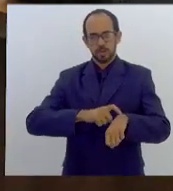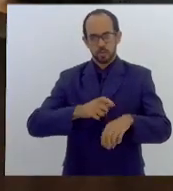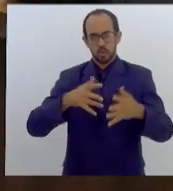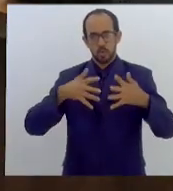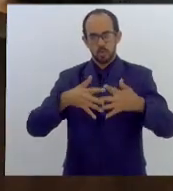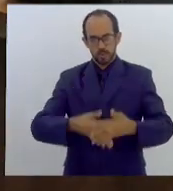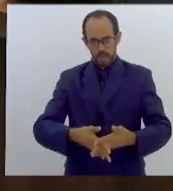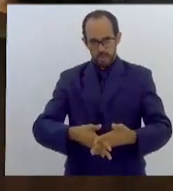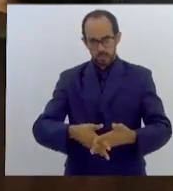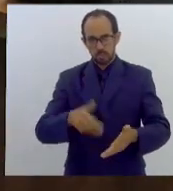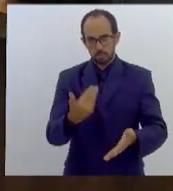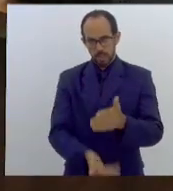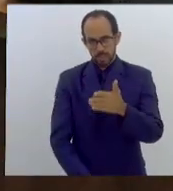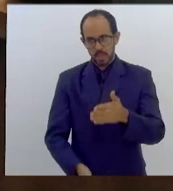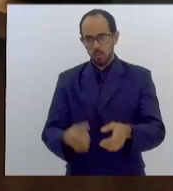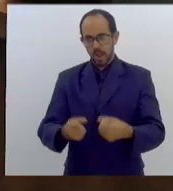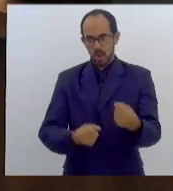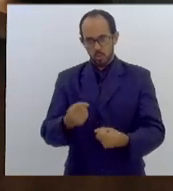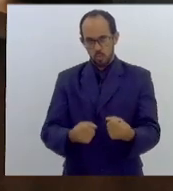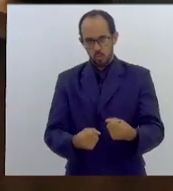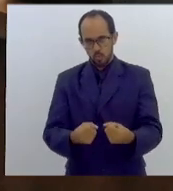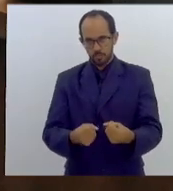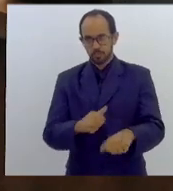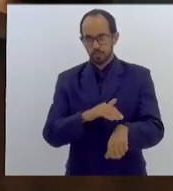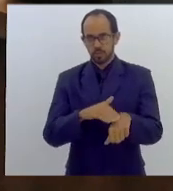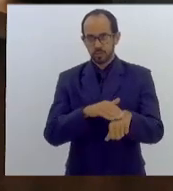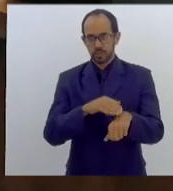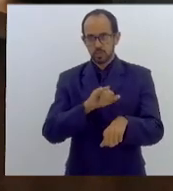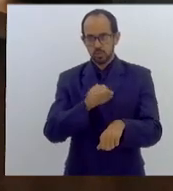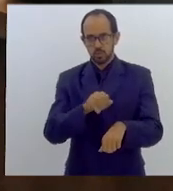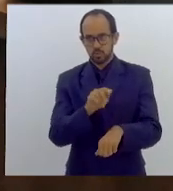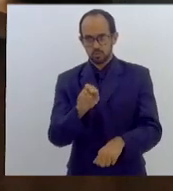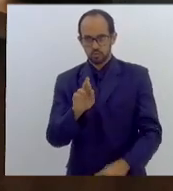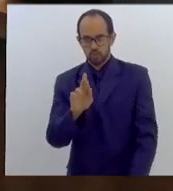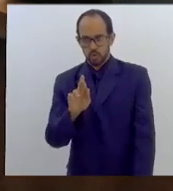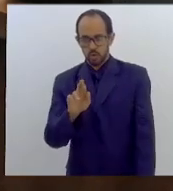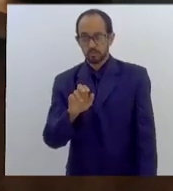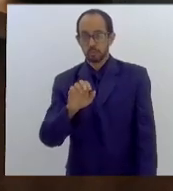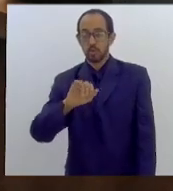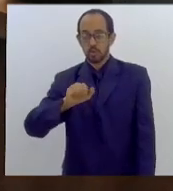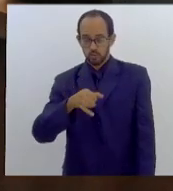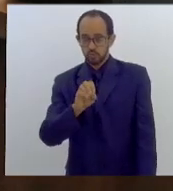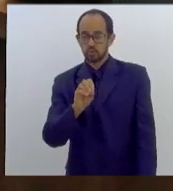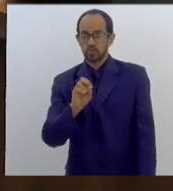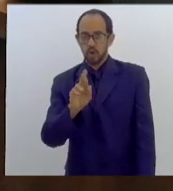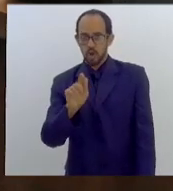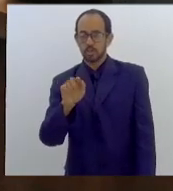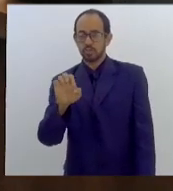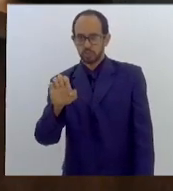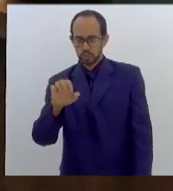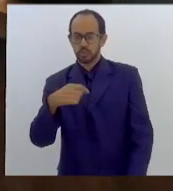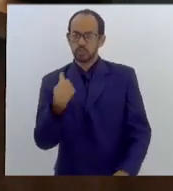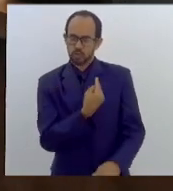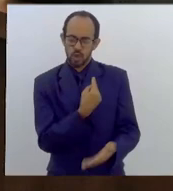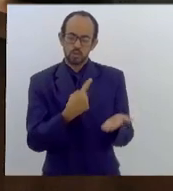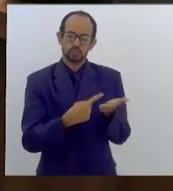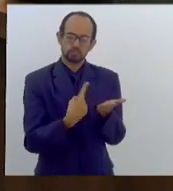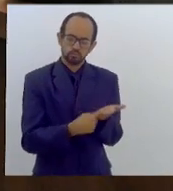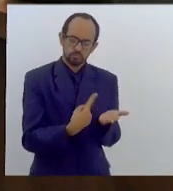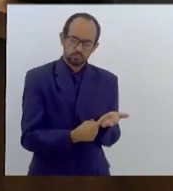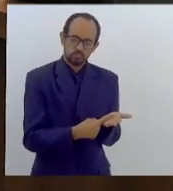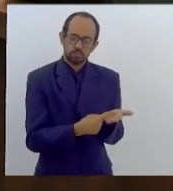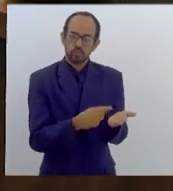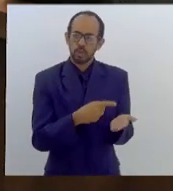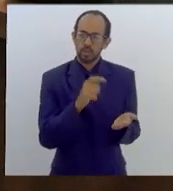Então, na verdade, conversando com o Jorge Felipe, a gente acertou de incorporar essas emendas que dão um plus a mais